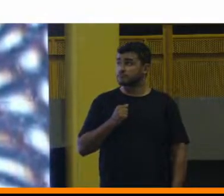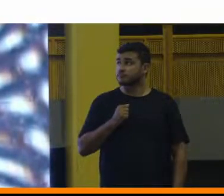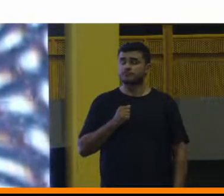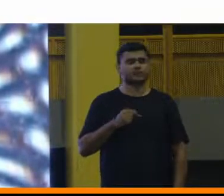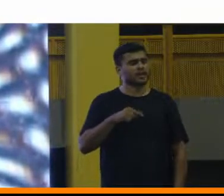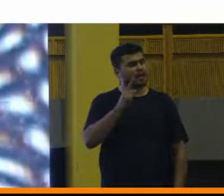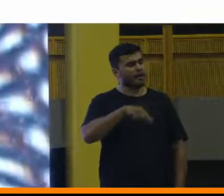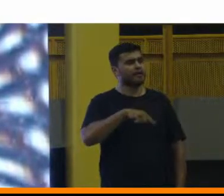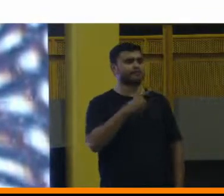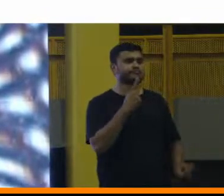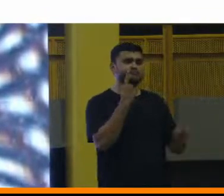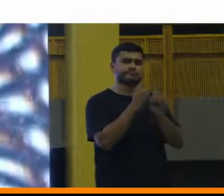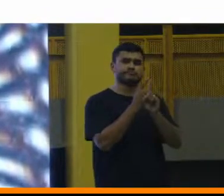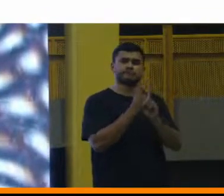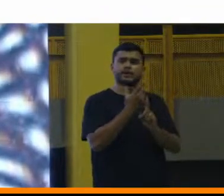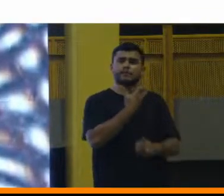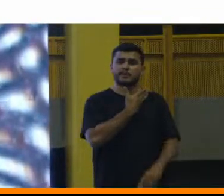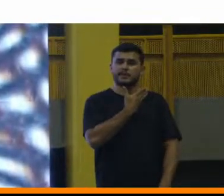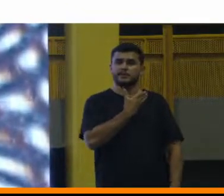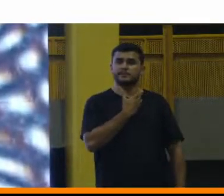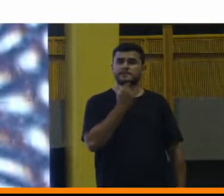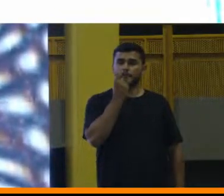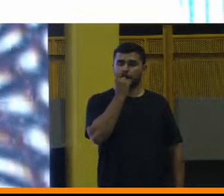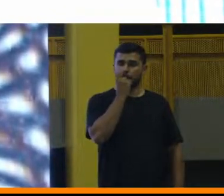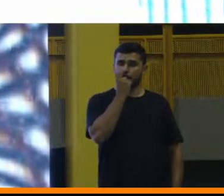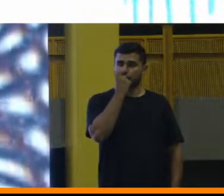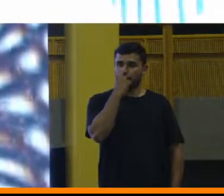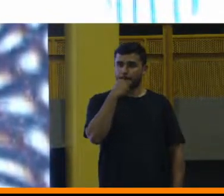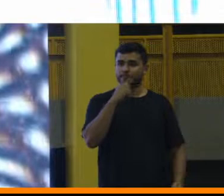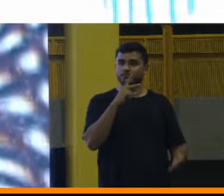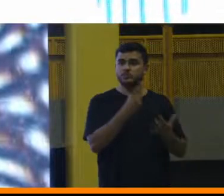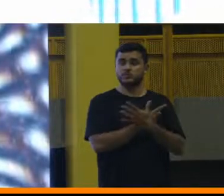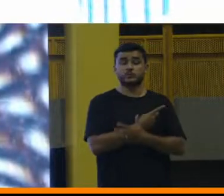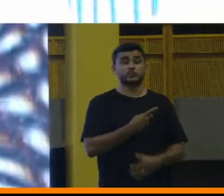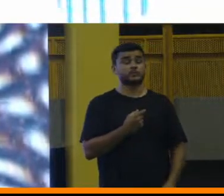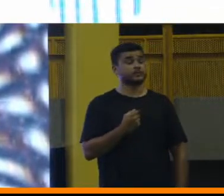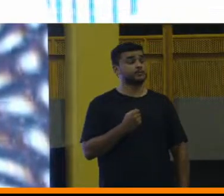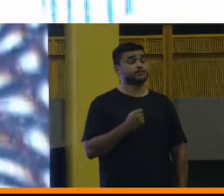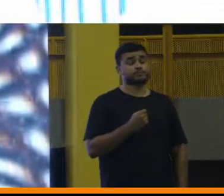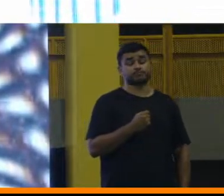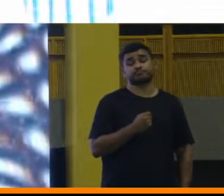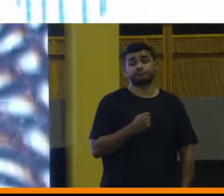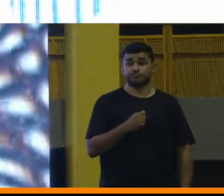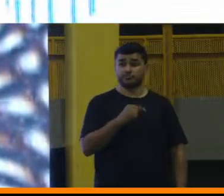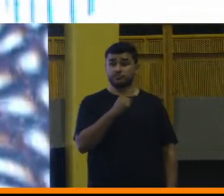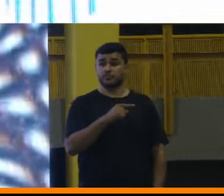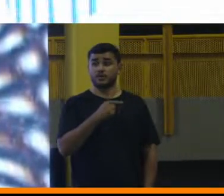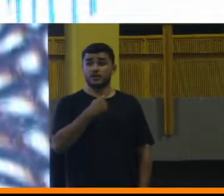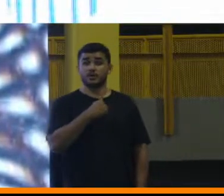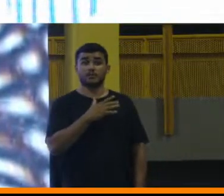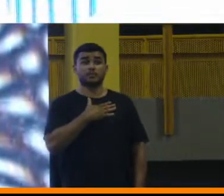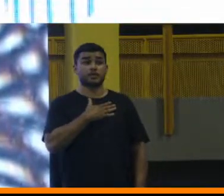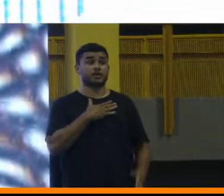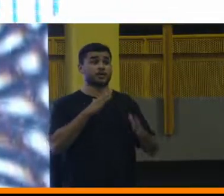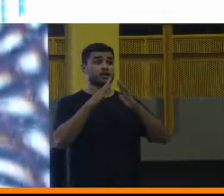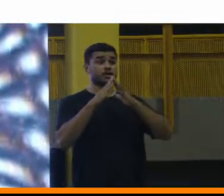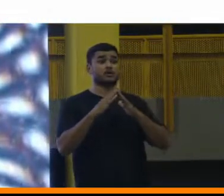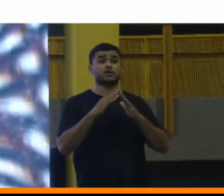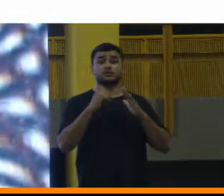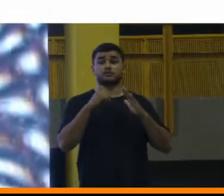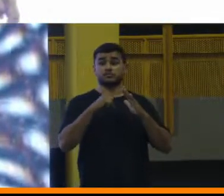a casa e chegando, fui direto para o meu quarto. Adivinha quem estava deitada na